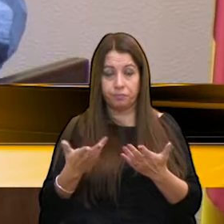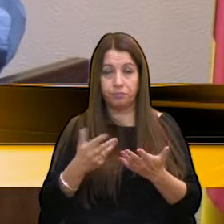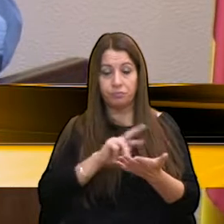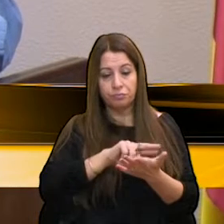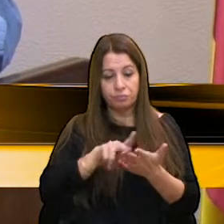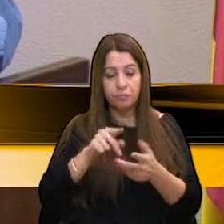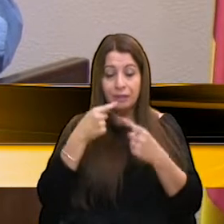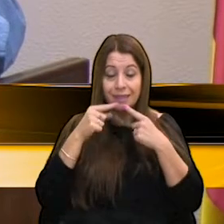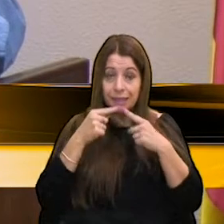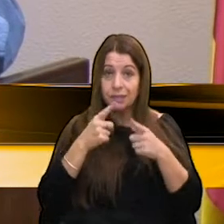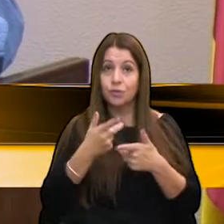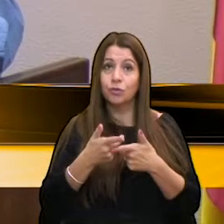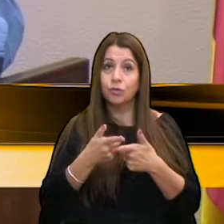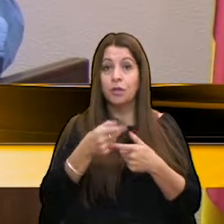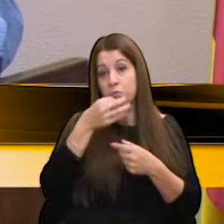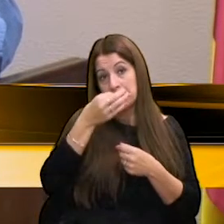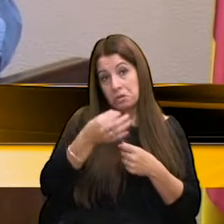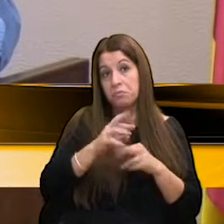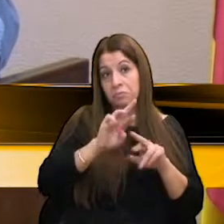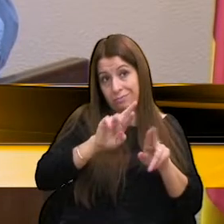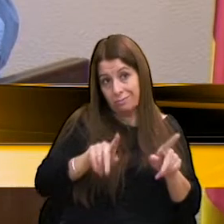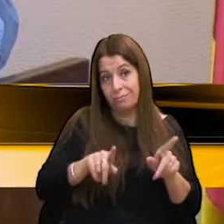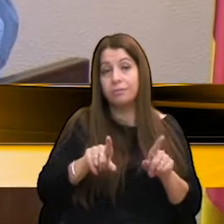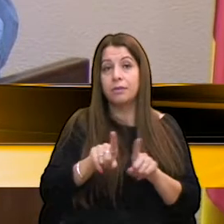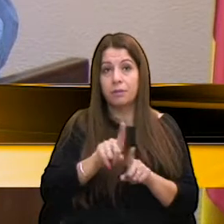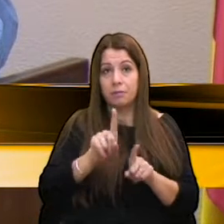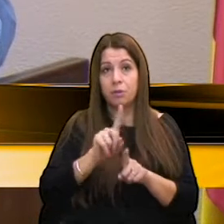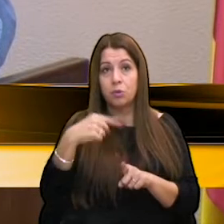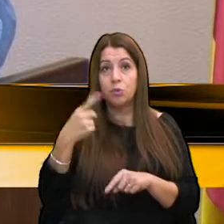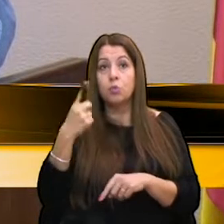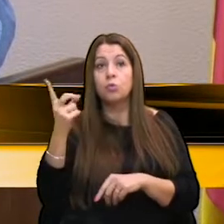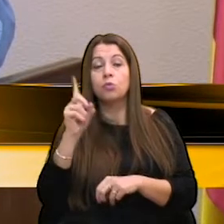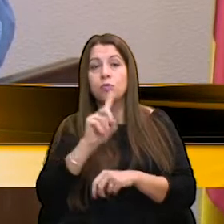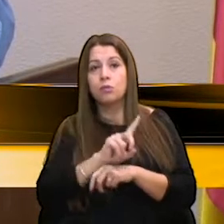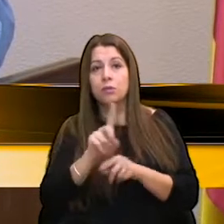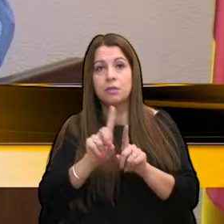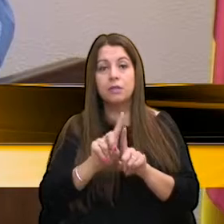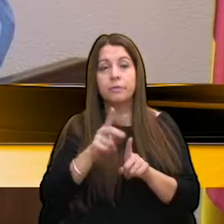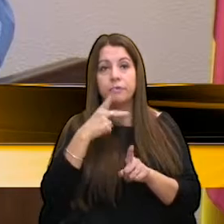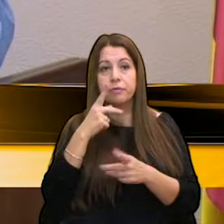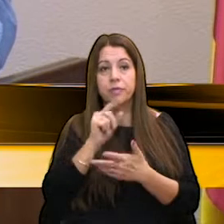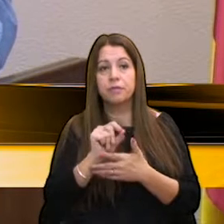várias críticas, tem várias opiniões, eu também nos próximos dias vou também falar